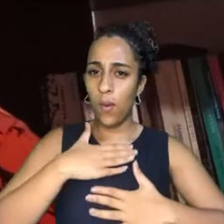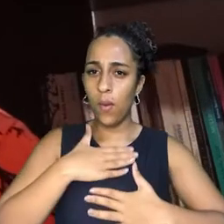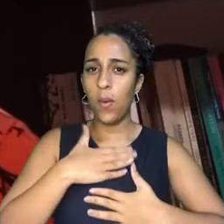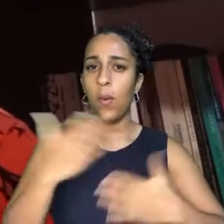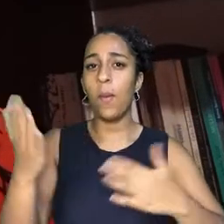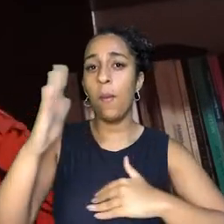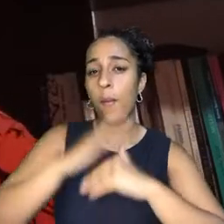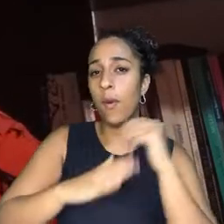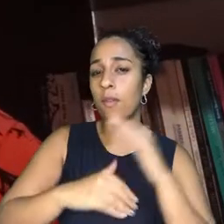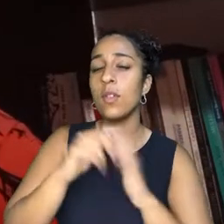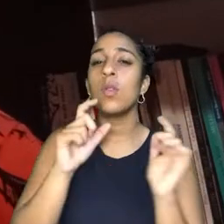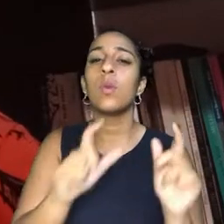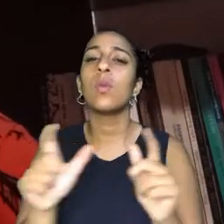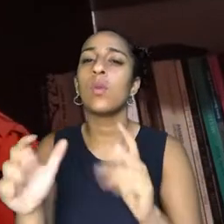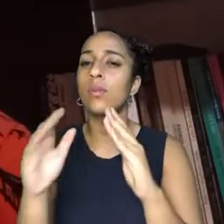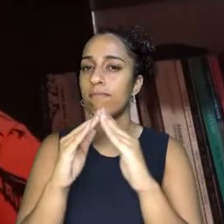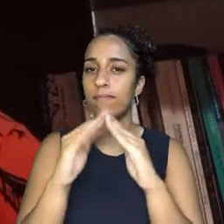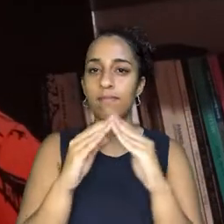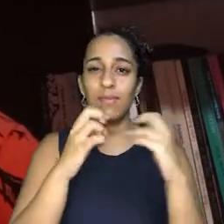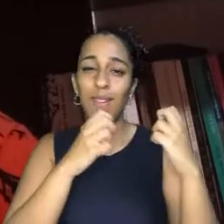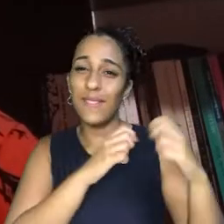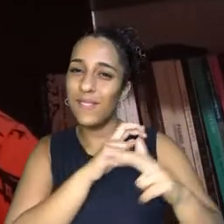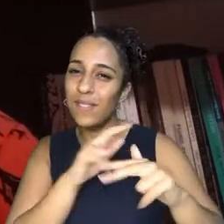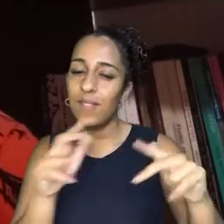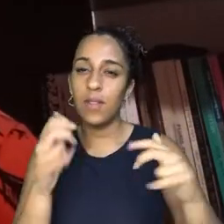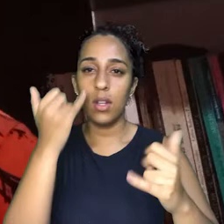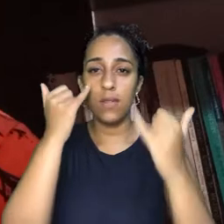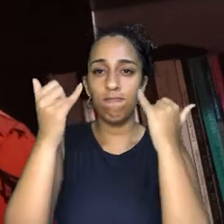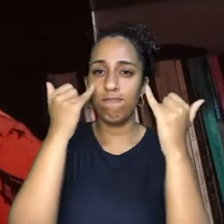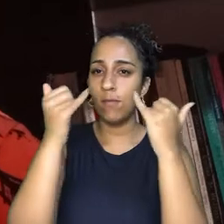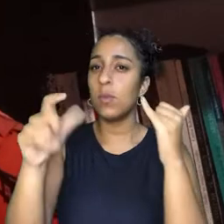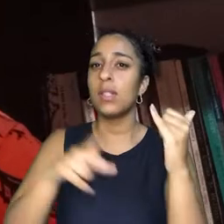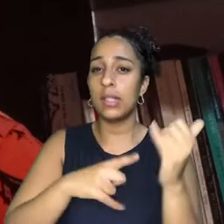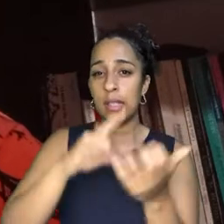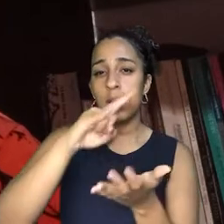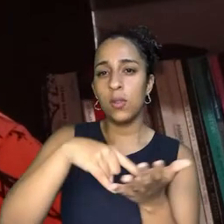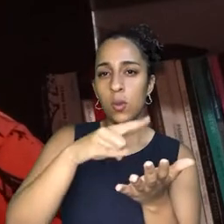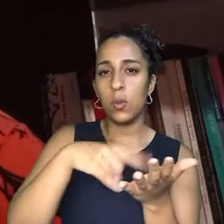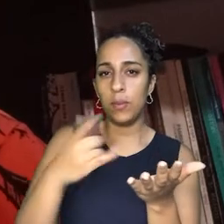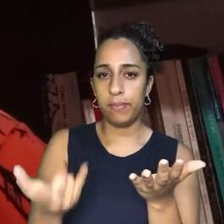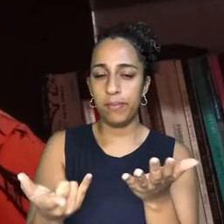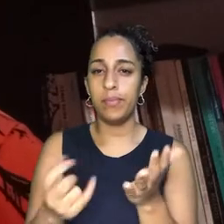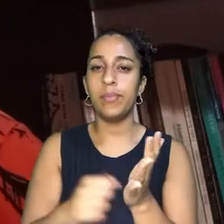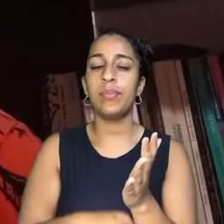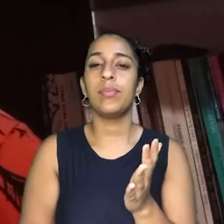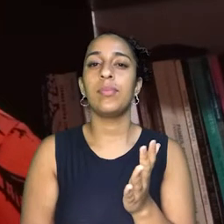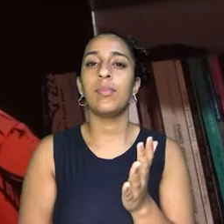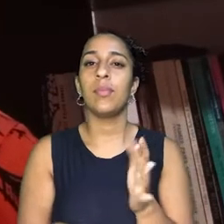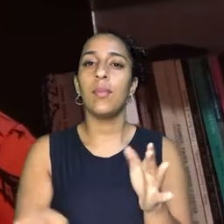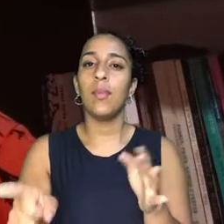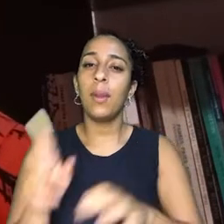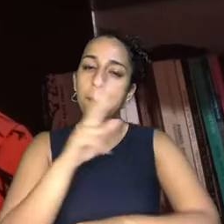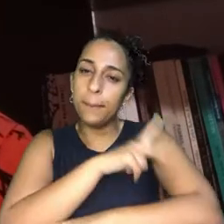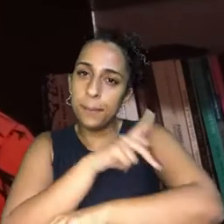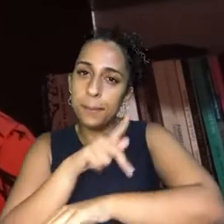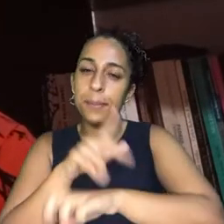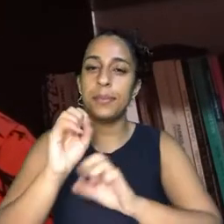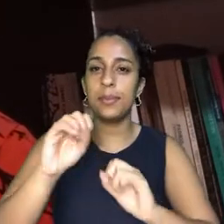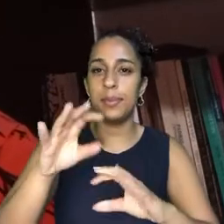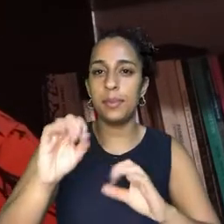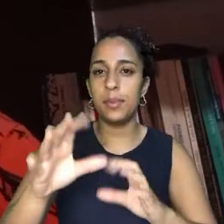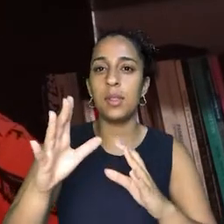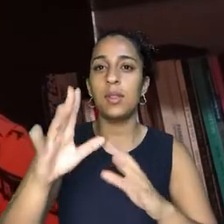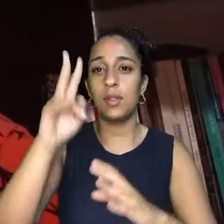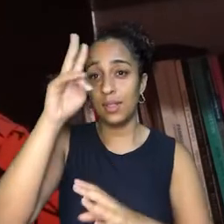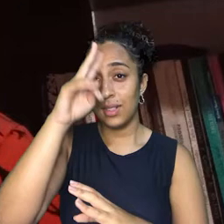ou onde moravam e todas as informações que são possibilitados pela documentação essa ação pedagógica no ensino de